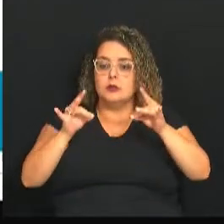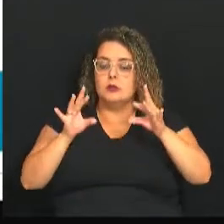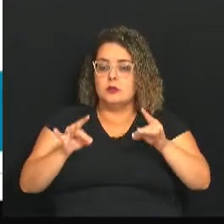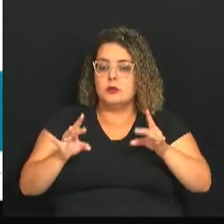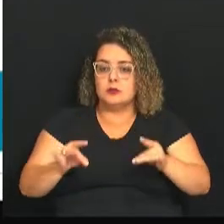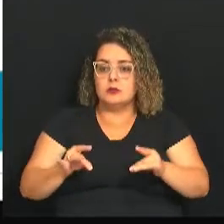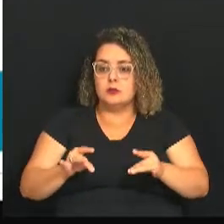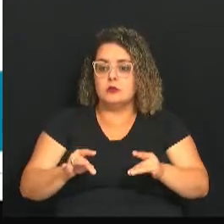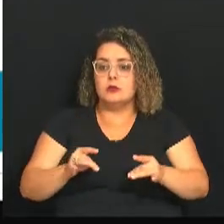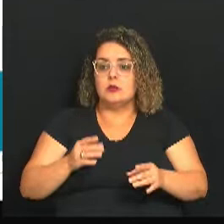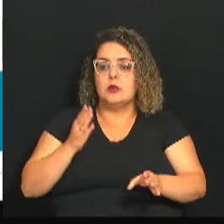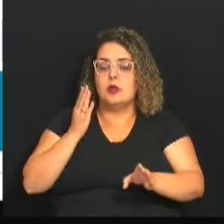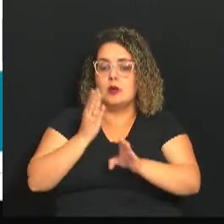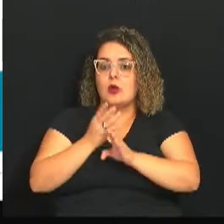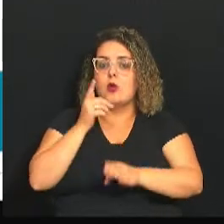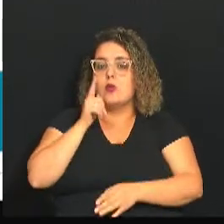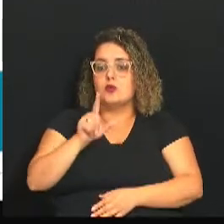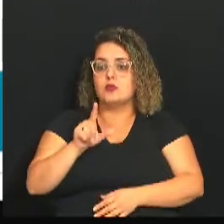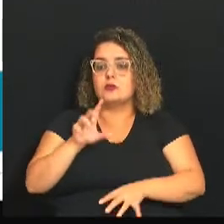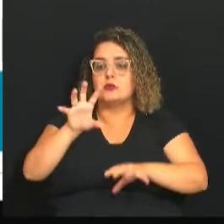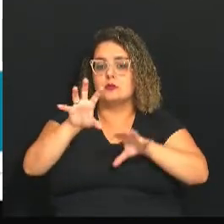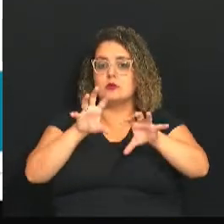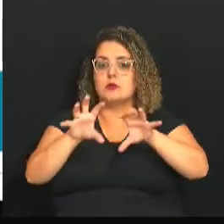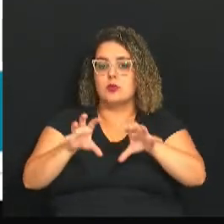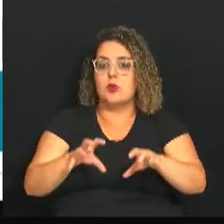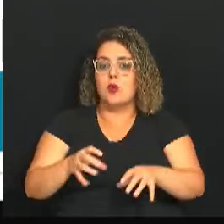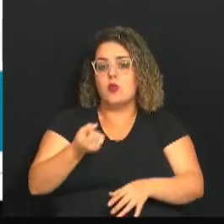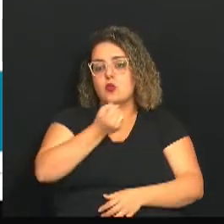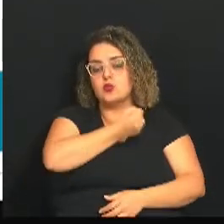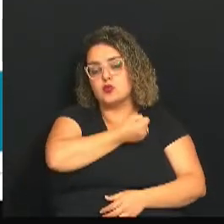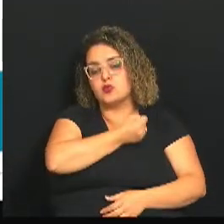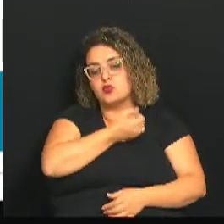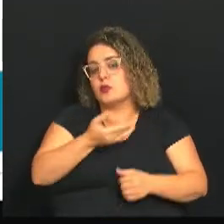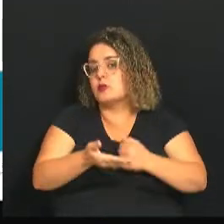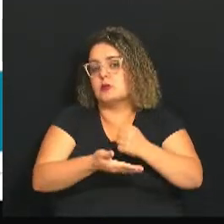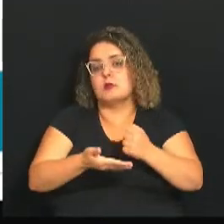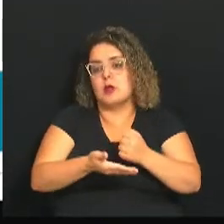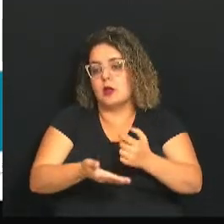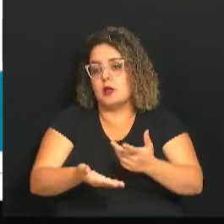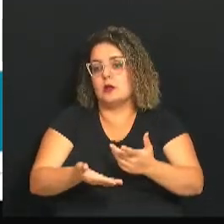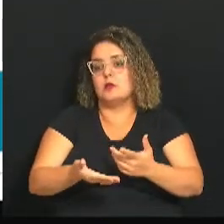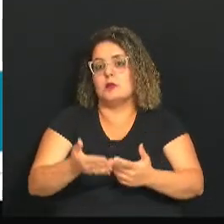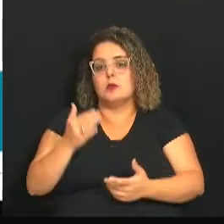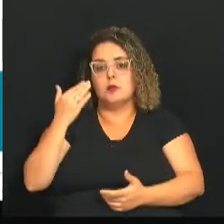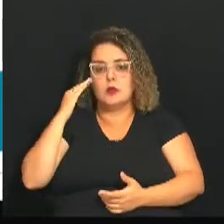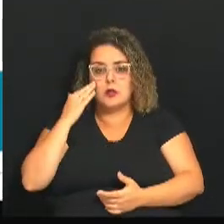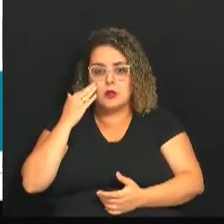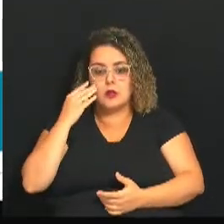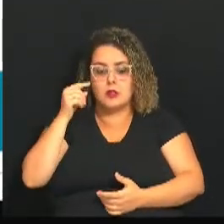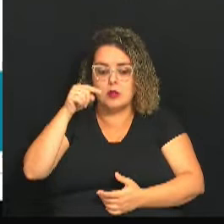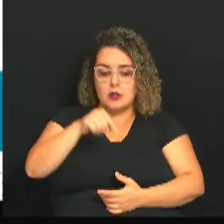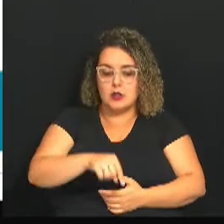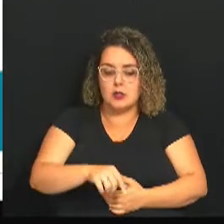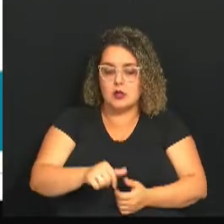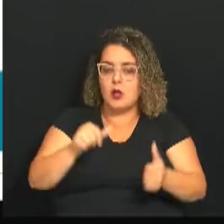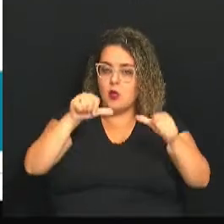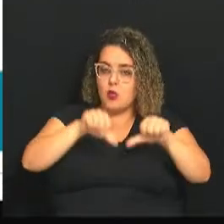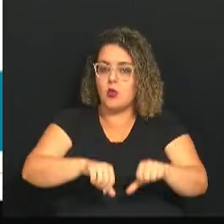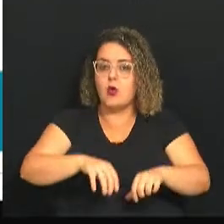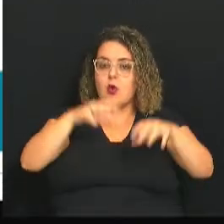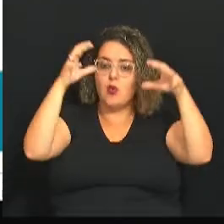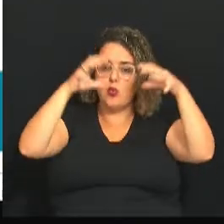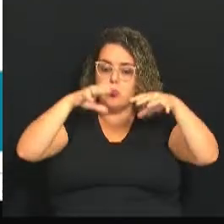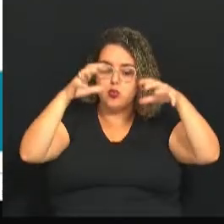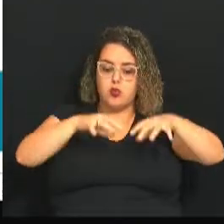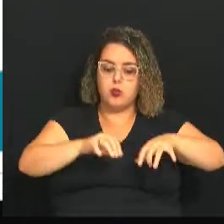relação ao número mínimo de ocorrências para ser determinado aquele como um ponto crítico de inundação ou de alagamento,